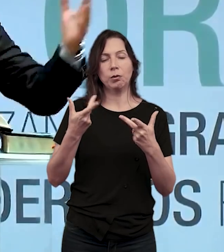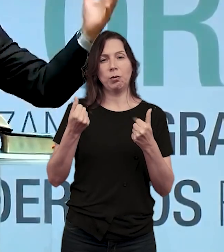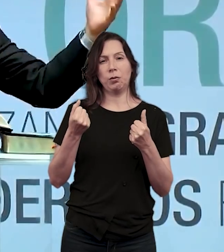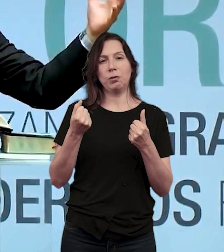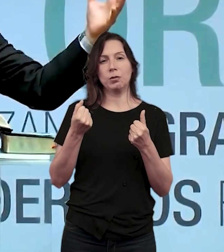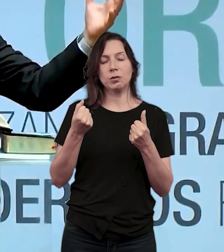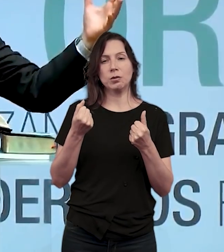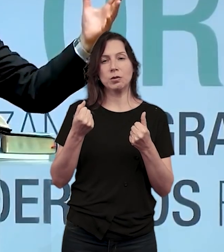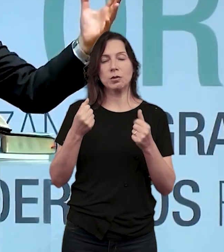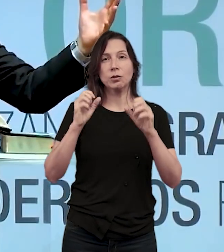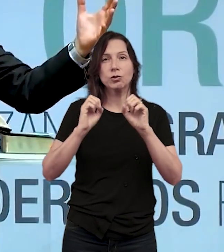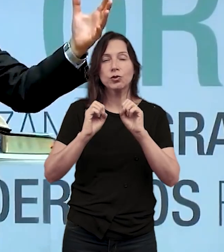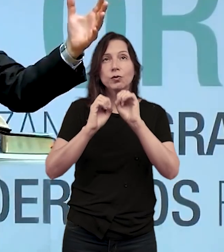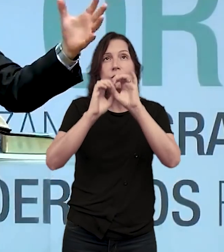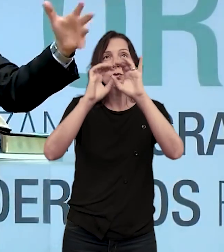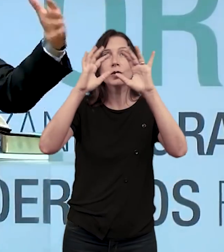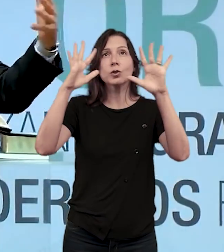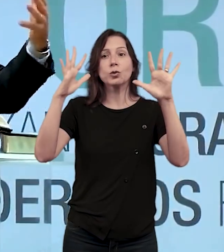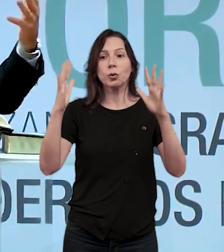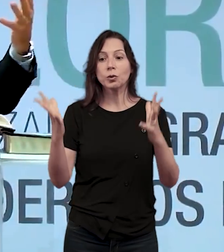de glórias